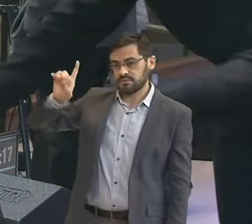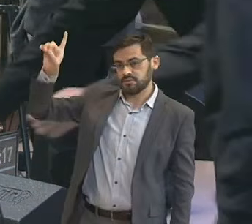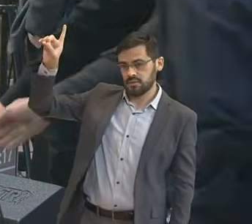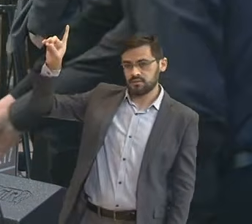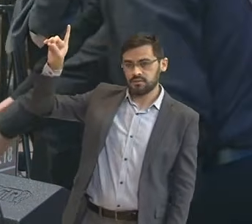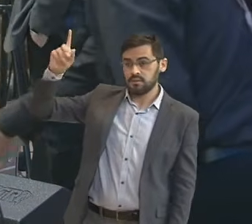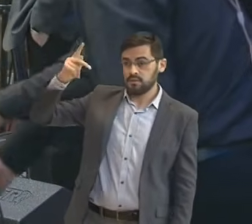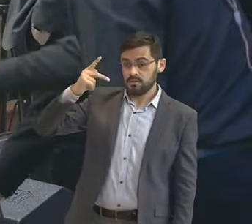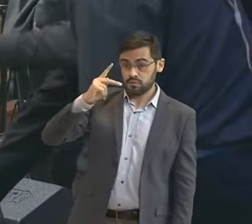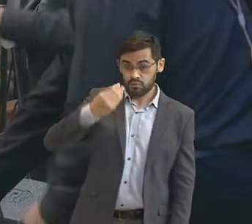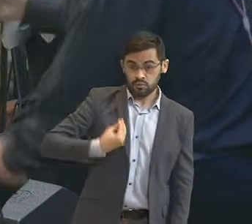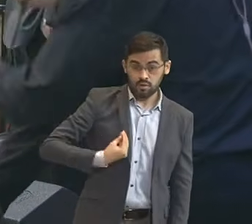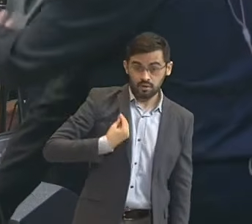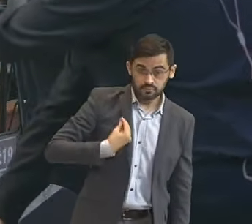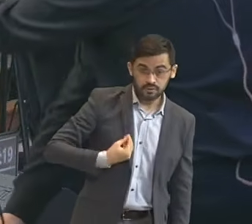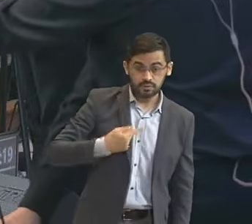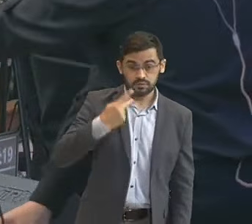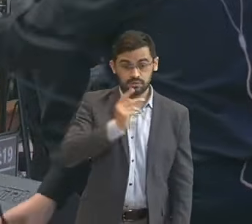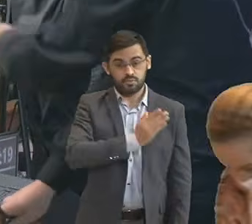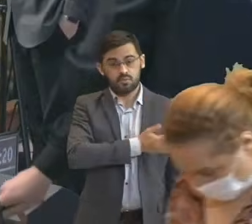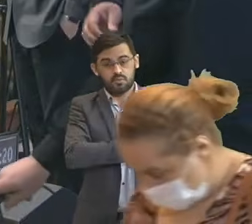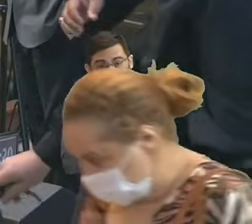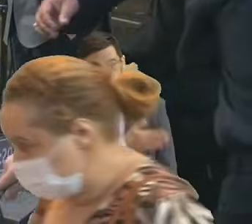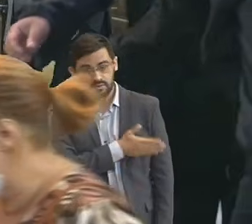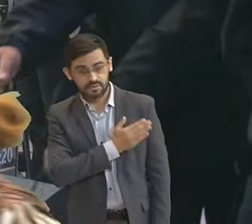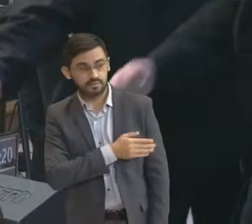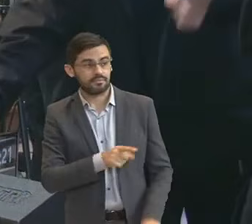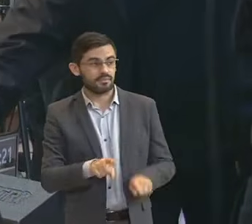dele a sua vida e o seu coração.